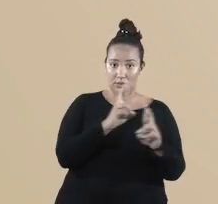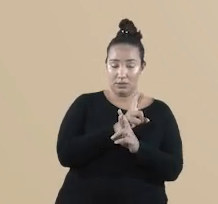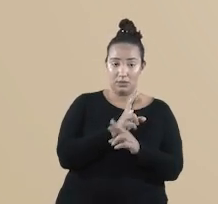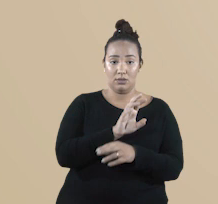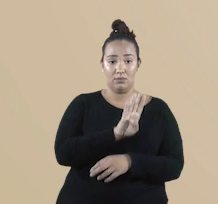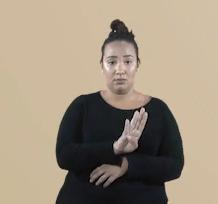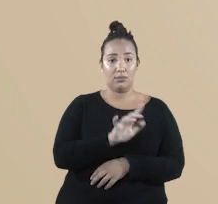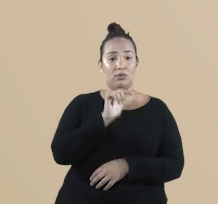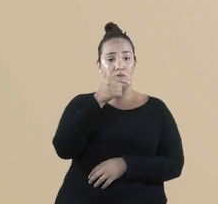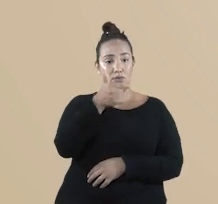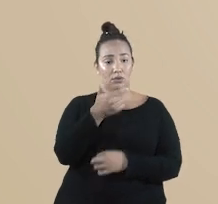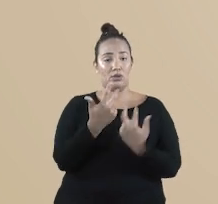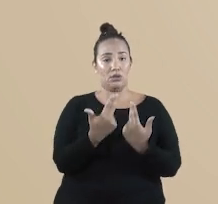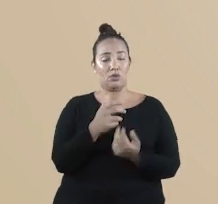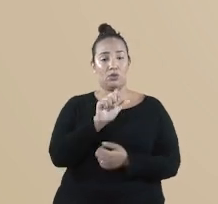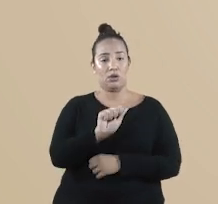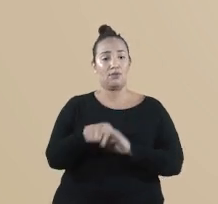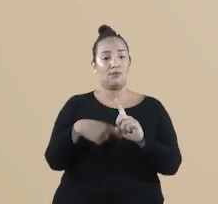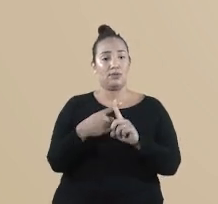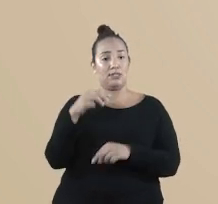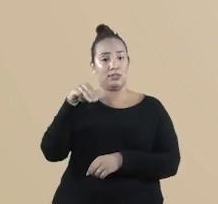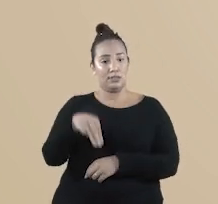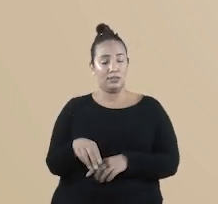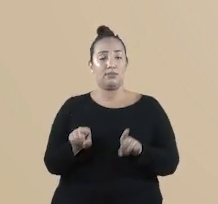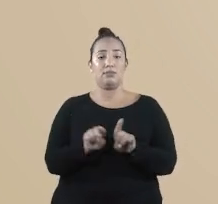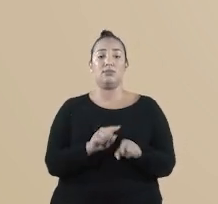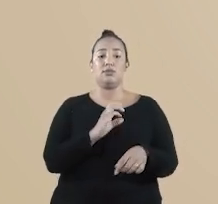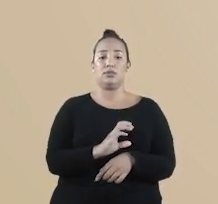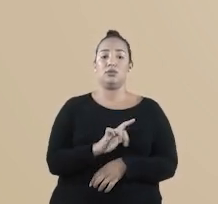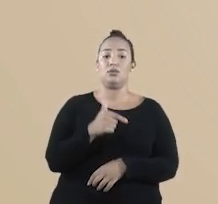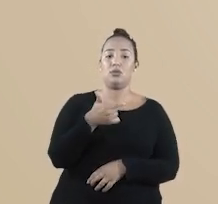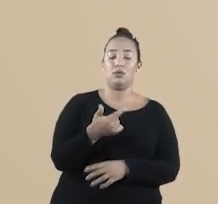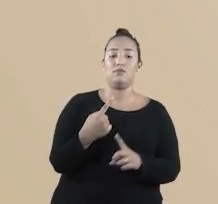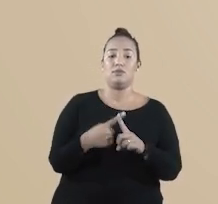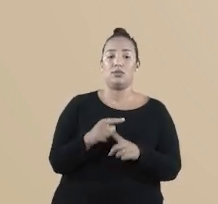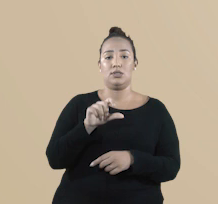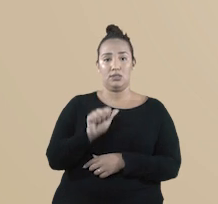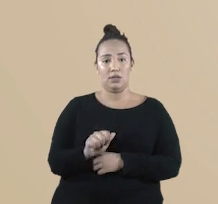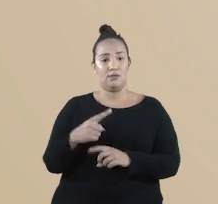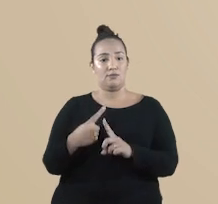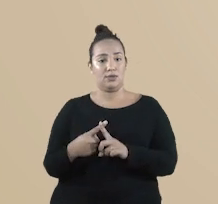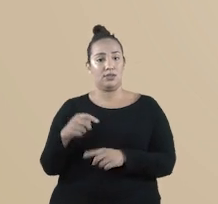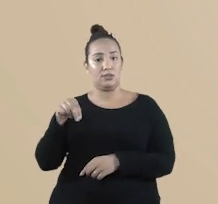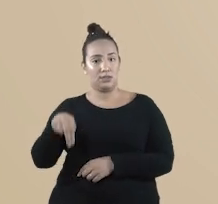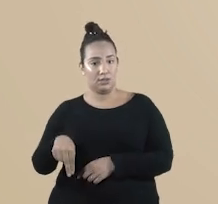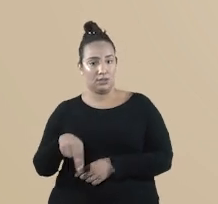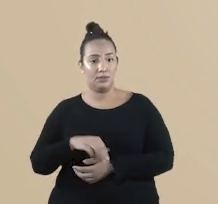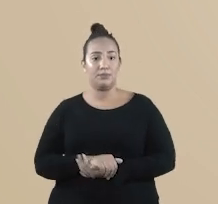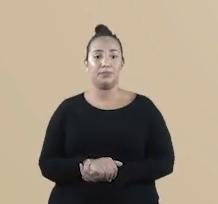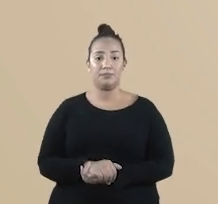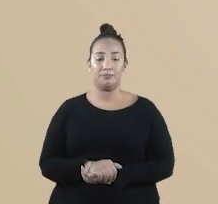são b² é igual a a vezes n e c² é igual a vezes